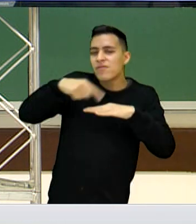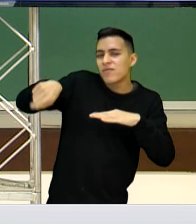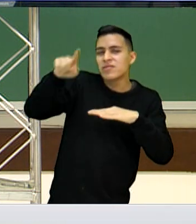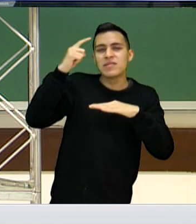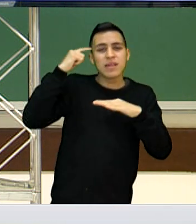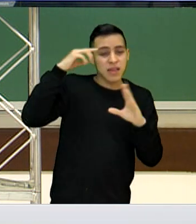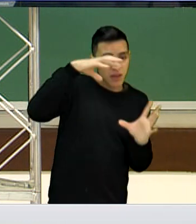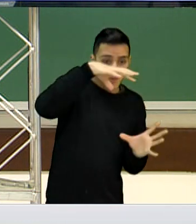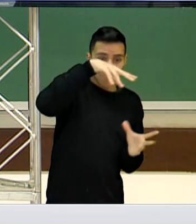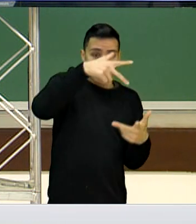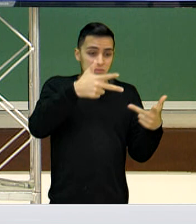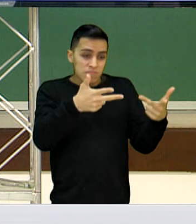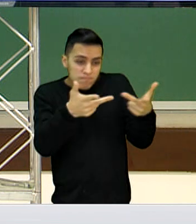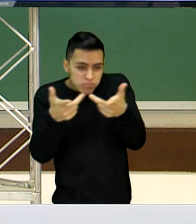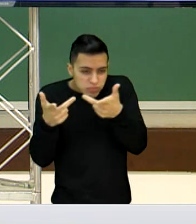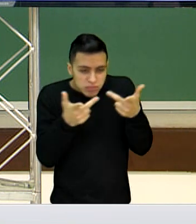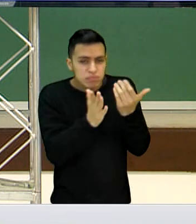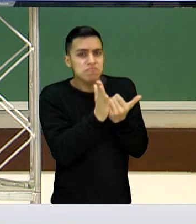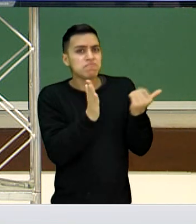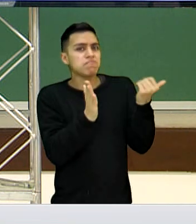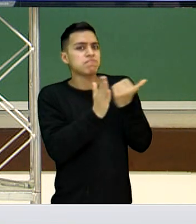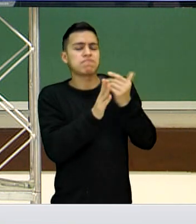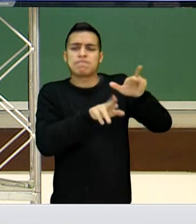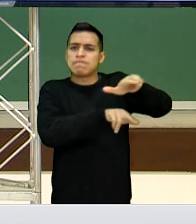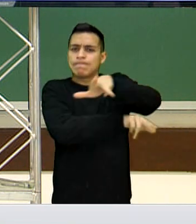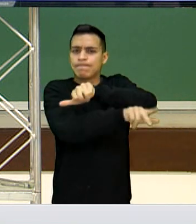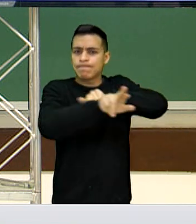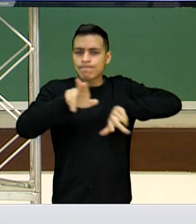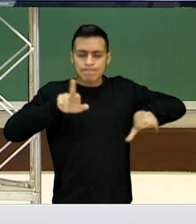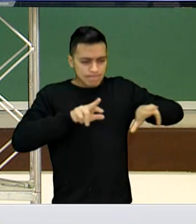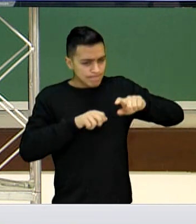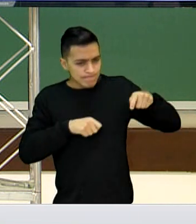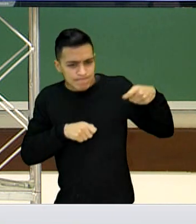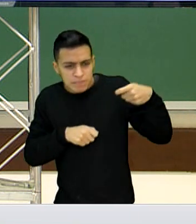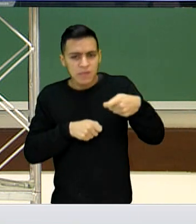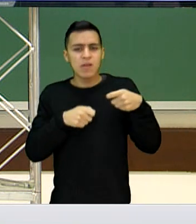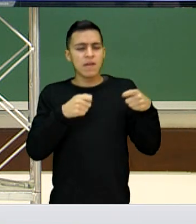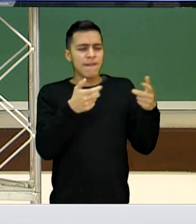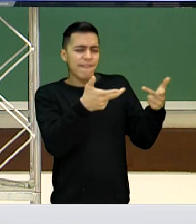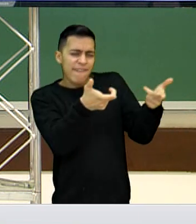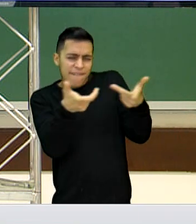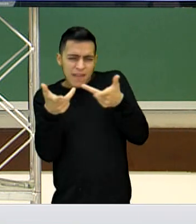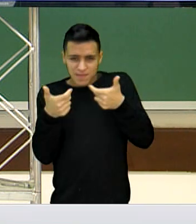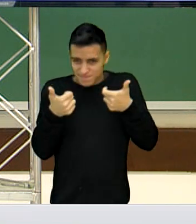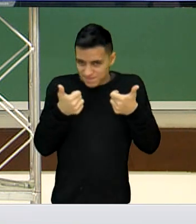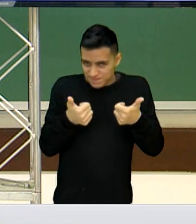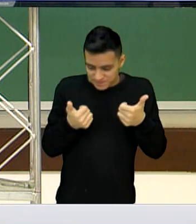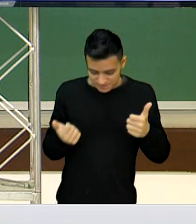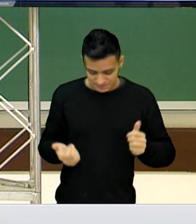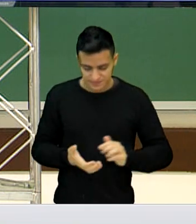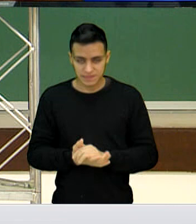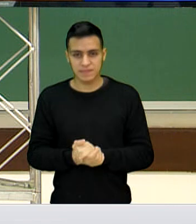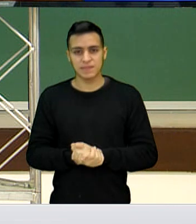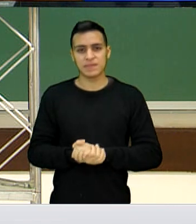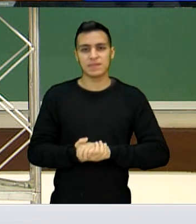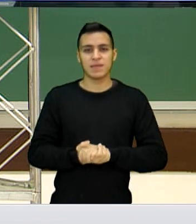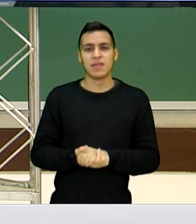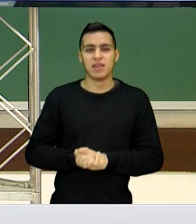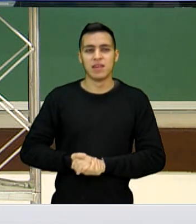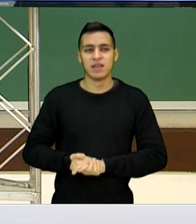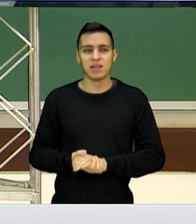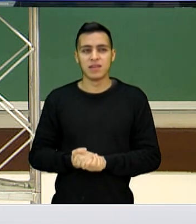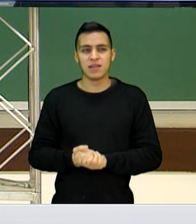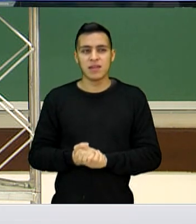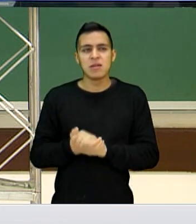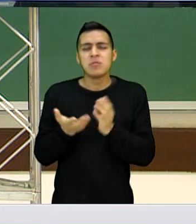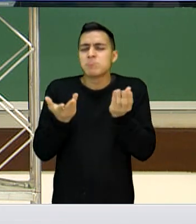esse universo tão rico e tão vasto que é o mundo dos gamers. Vamos lá?